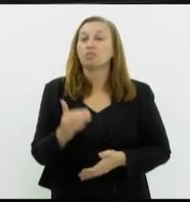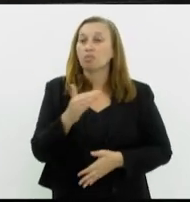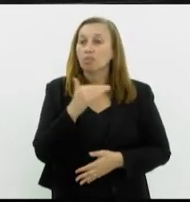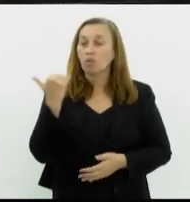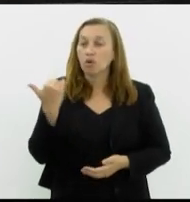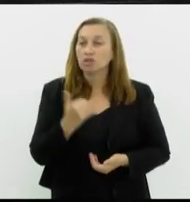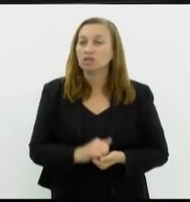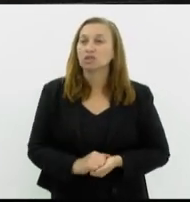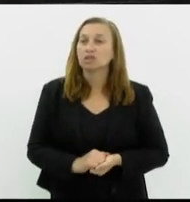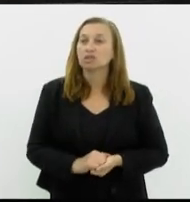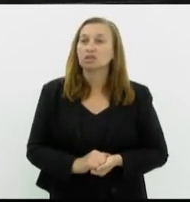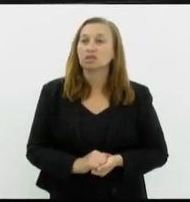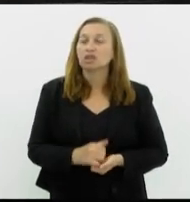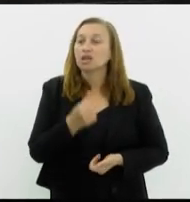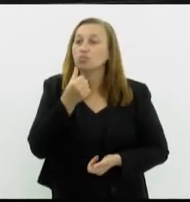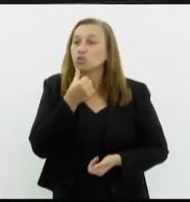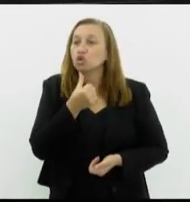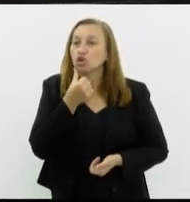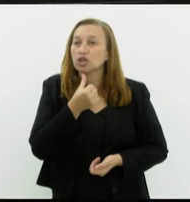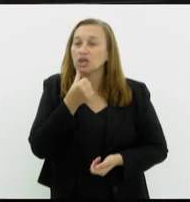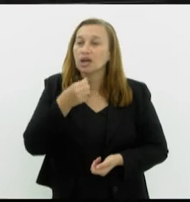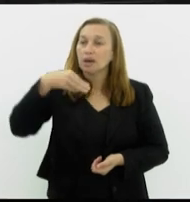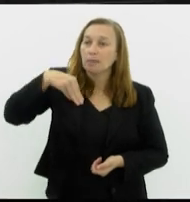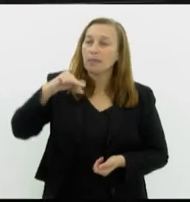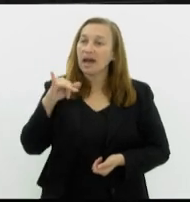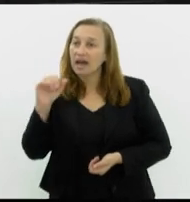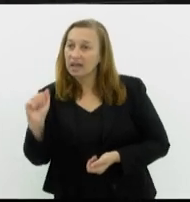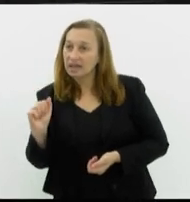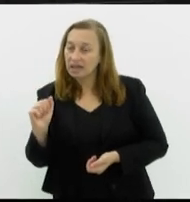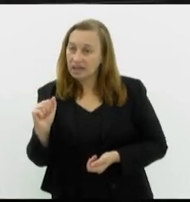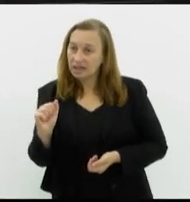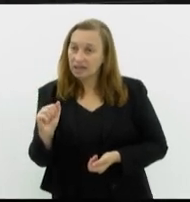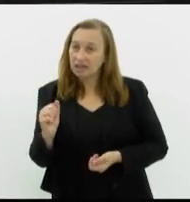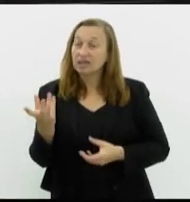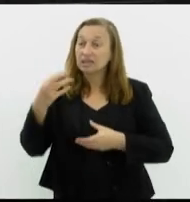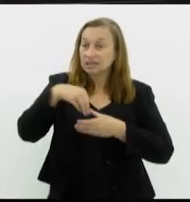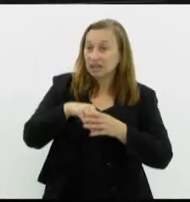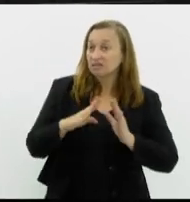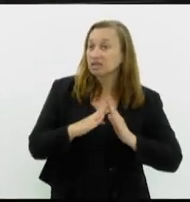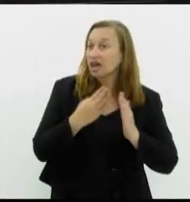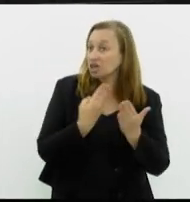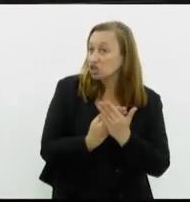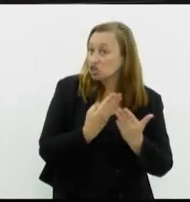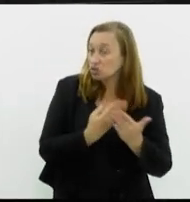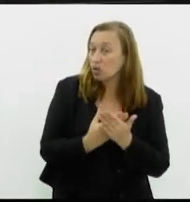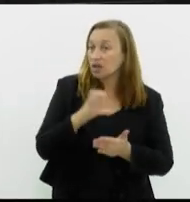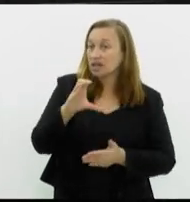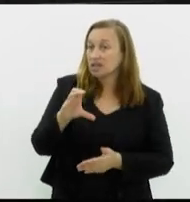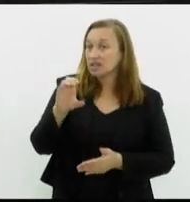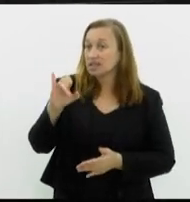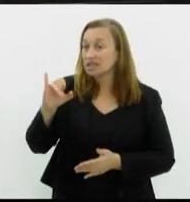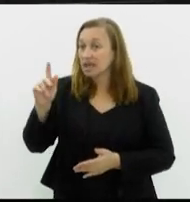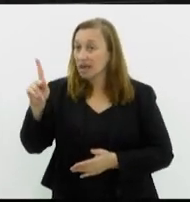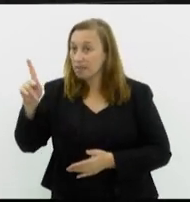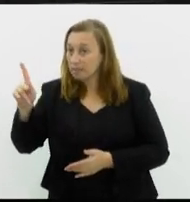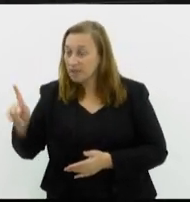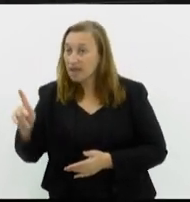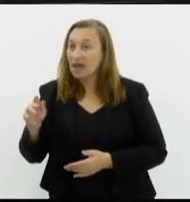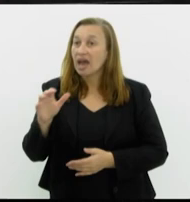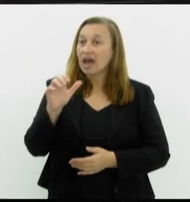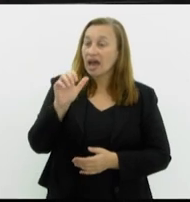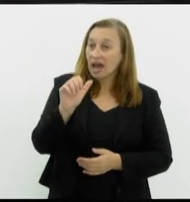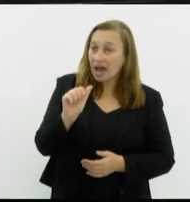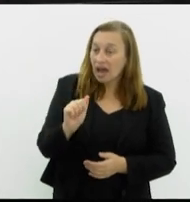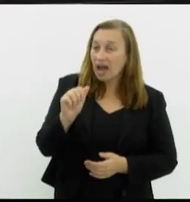assassinato da menina Maria Eduarda, que estava dentro da escola, de uma escola, um CIEP, em Acari, como